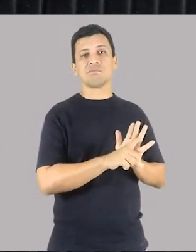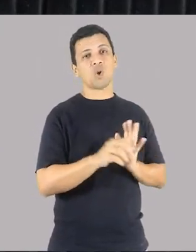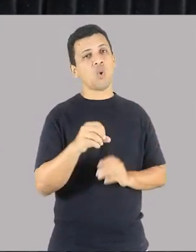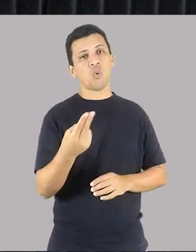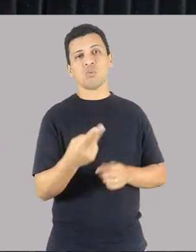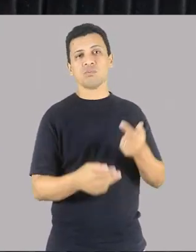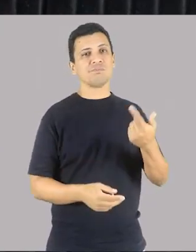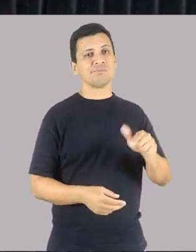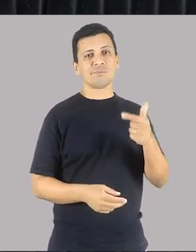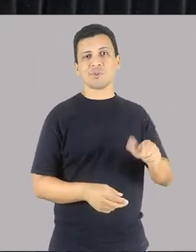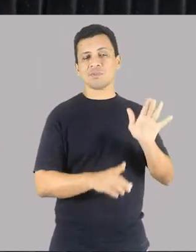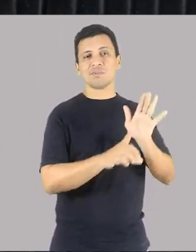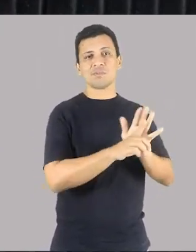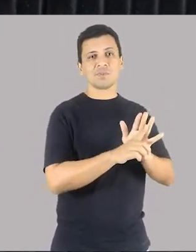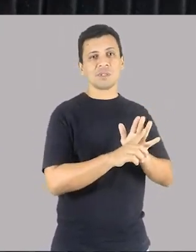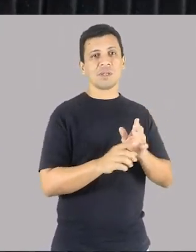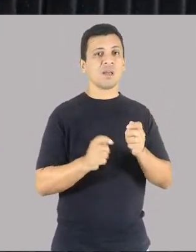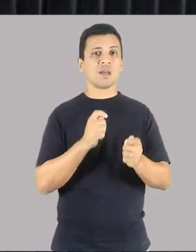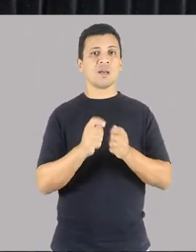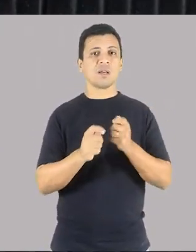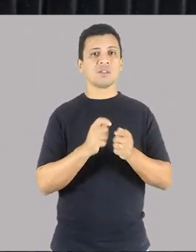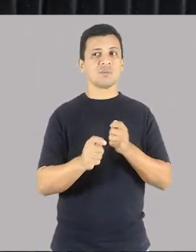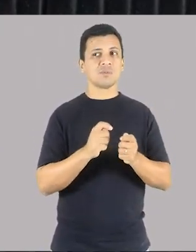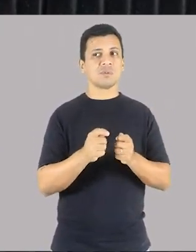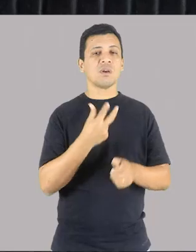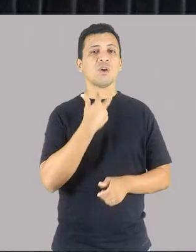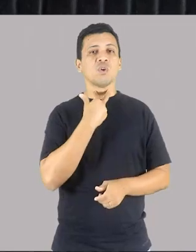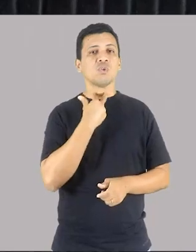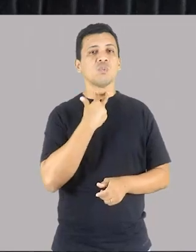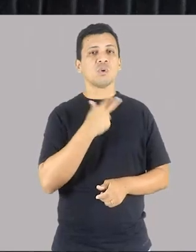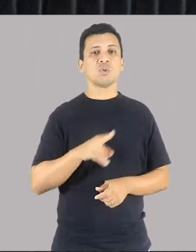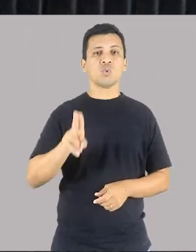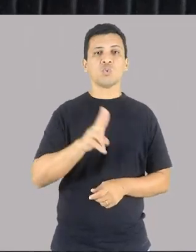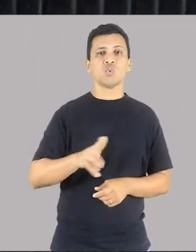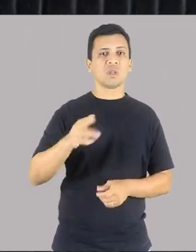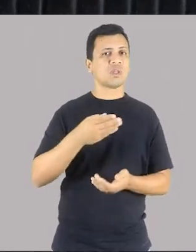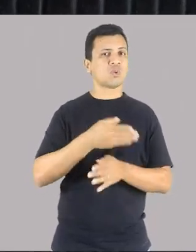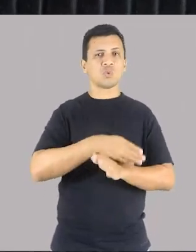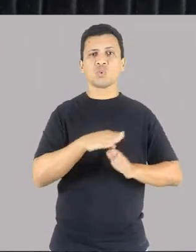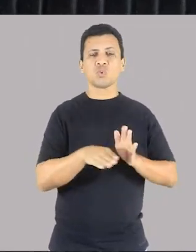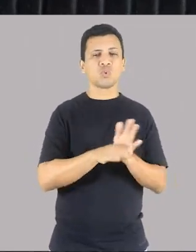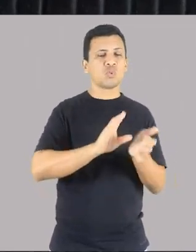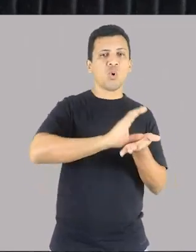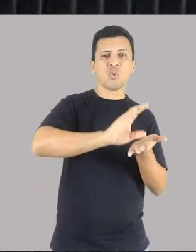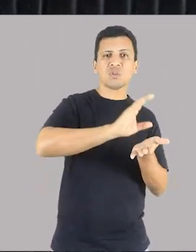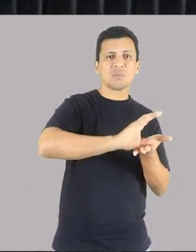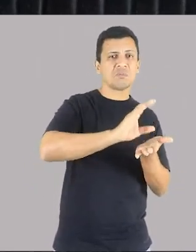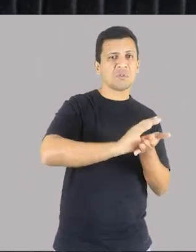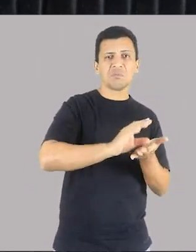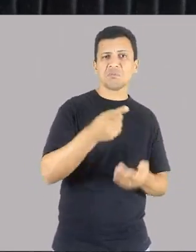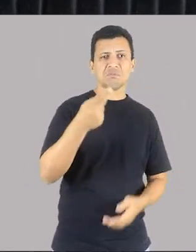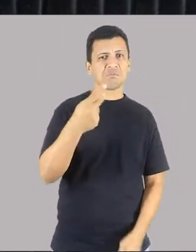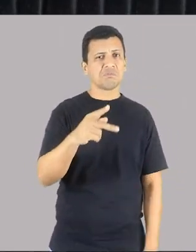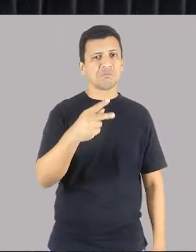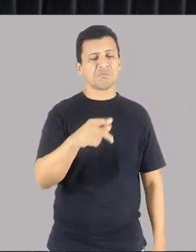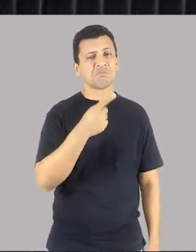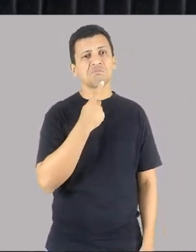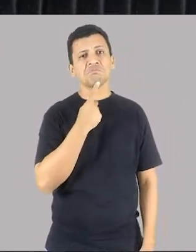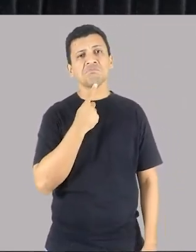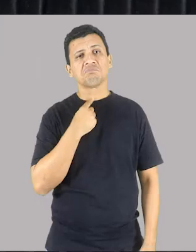devemos seguir o princípio da não contradição. Para a administração pública, deve-se seguir o princípio